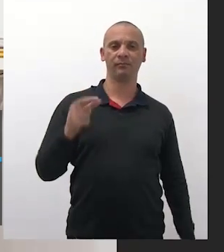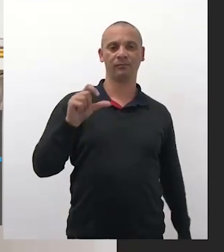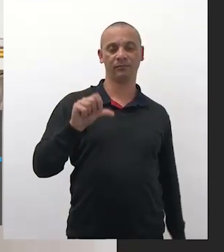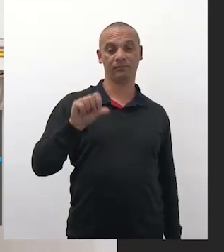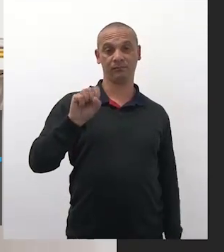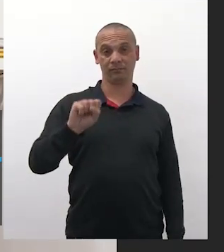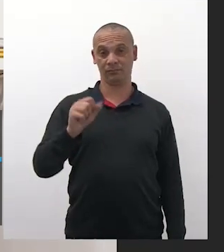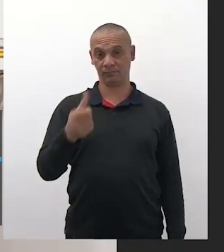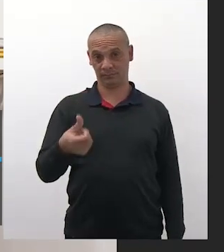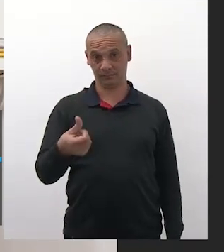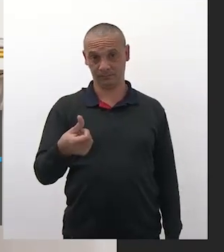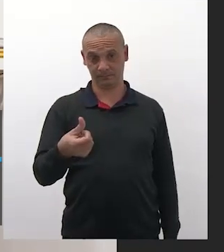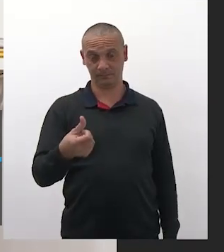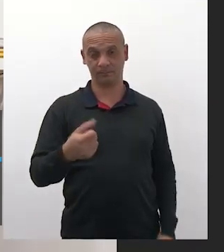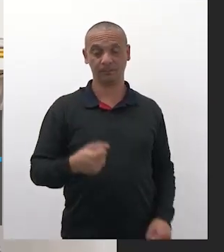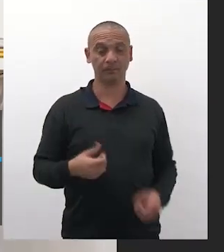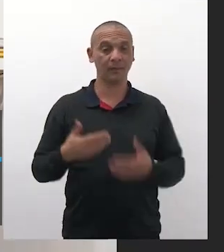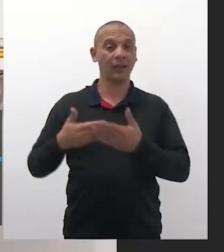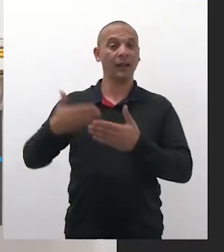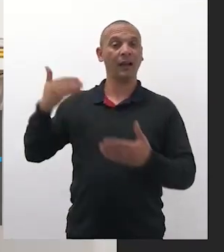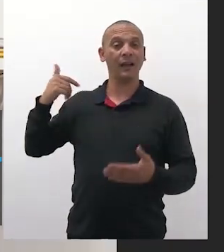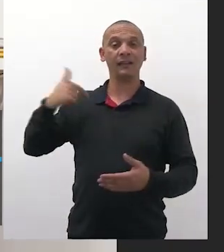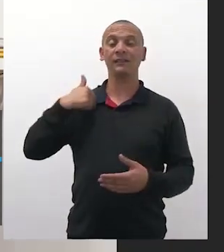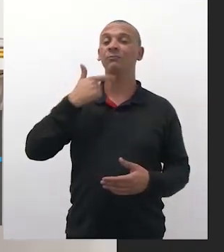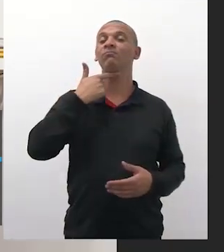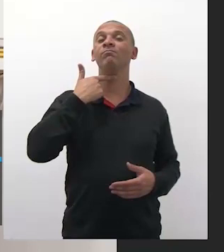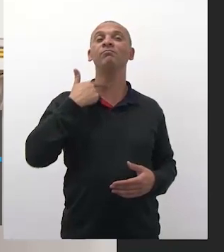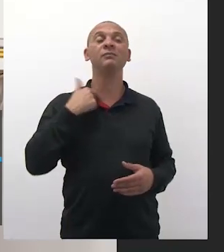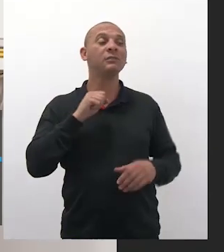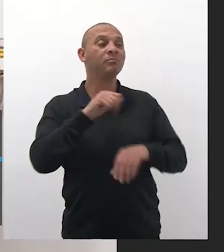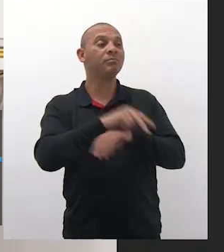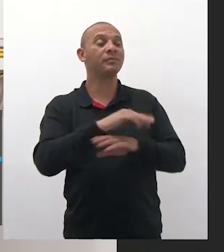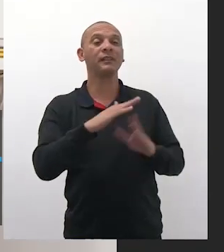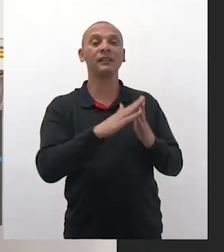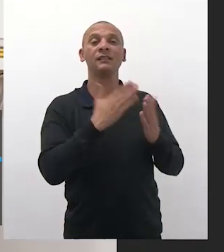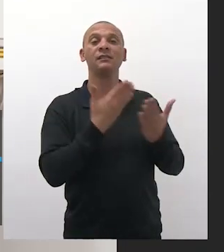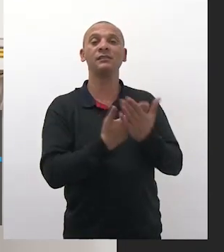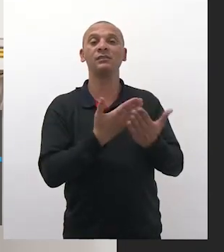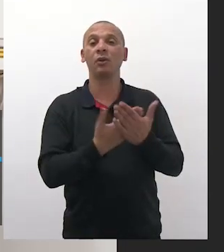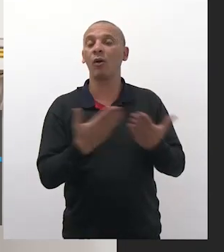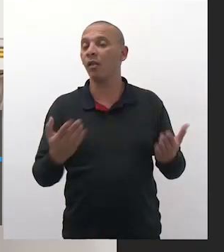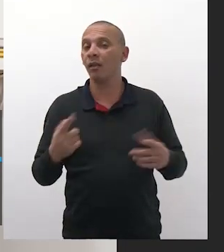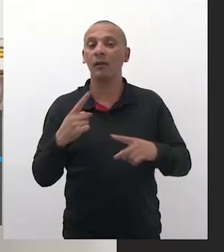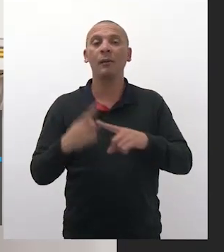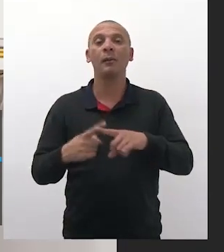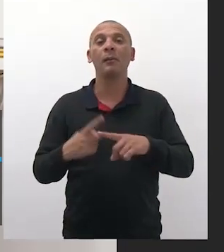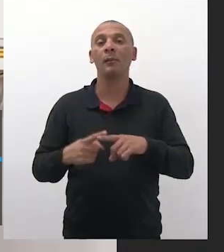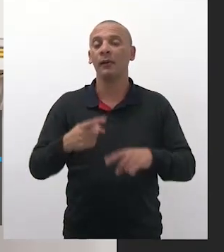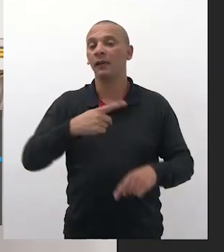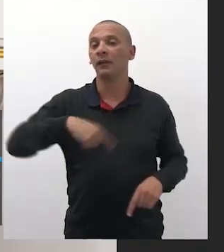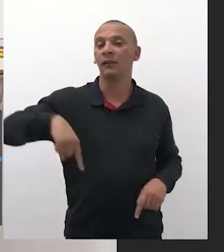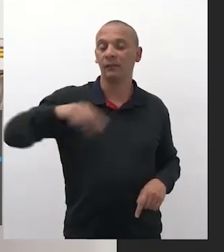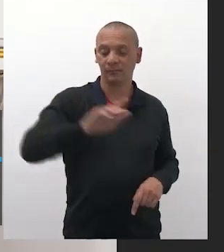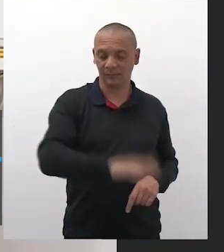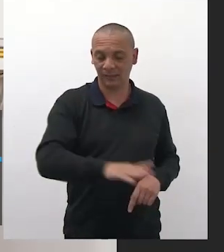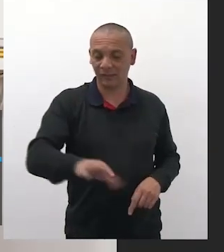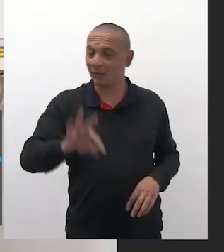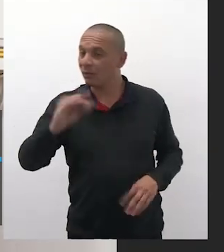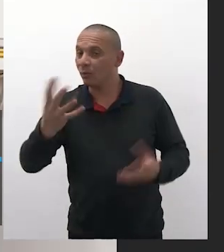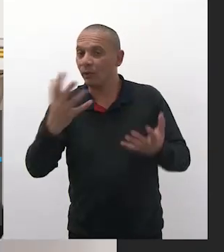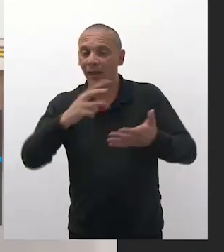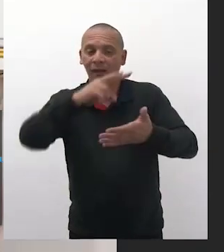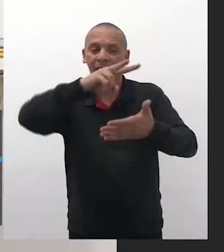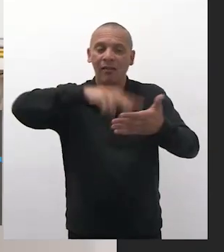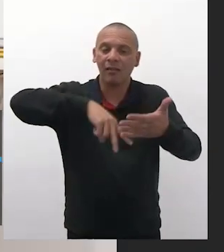1986. Antes disso, eu queria muito ir para a escola, porque toda criança quer saber ler,